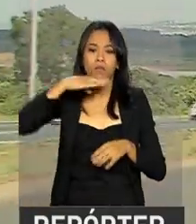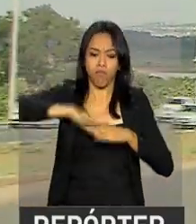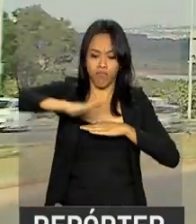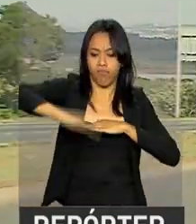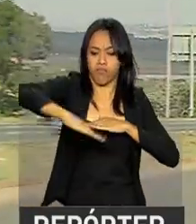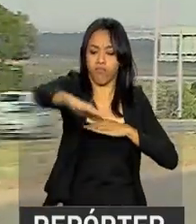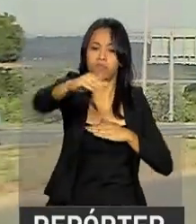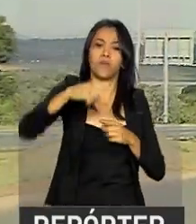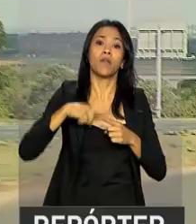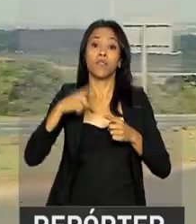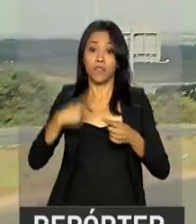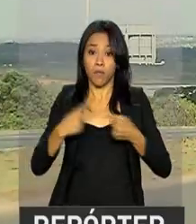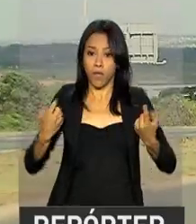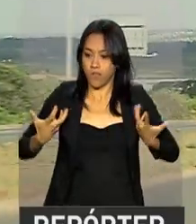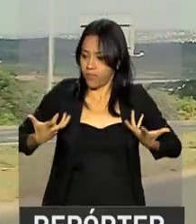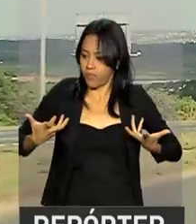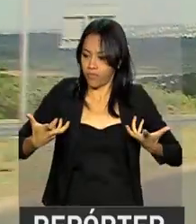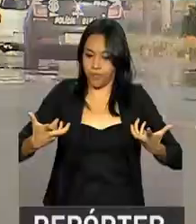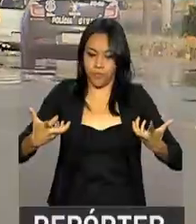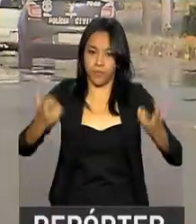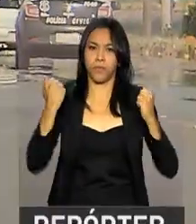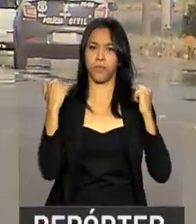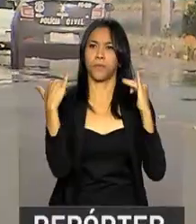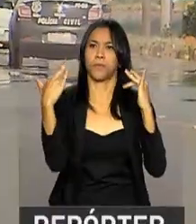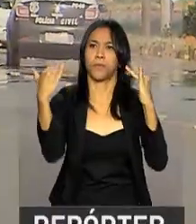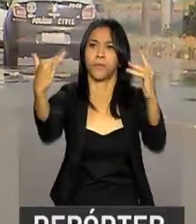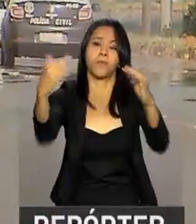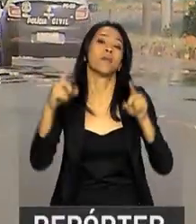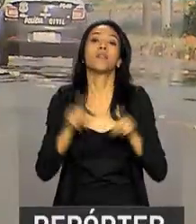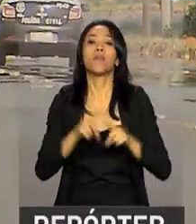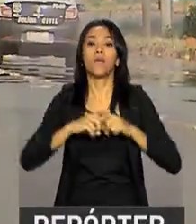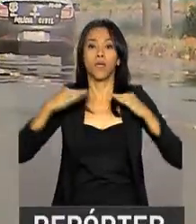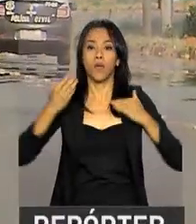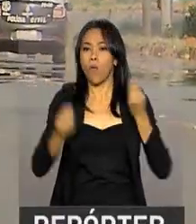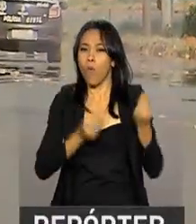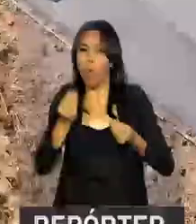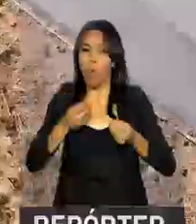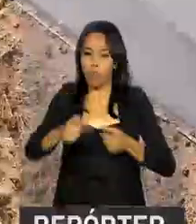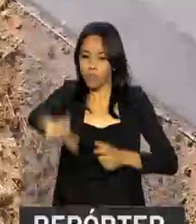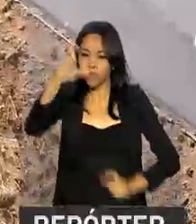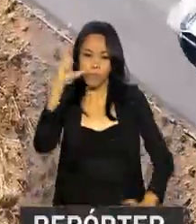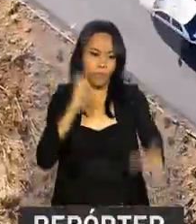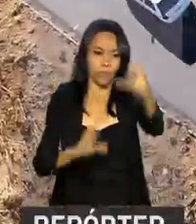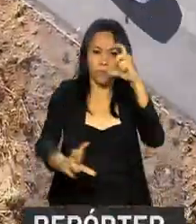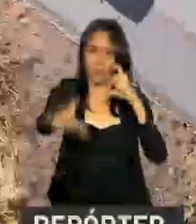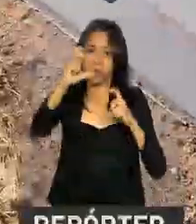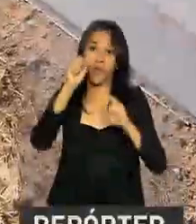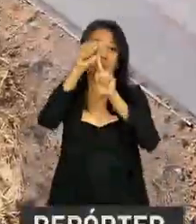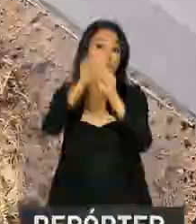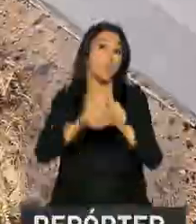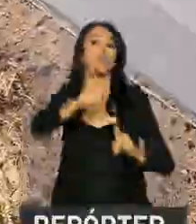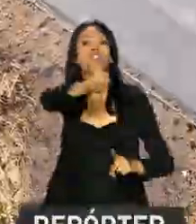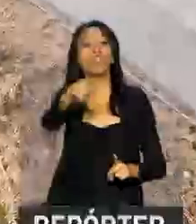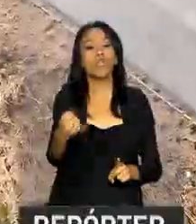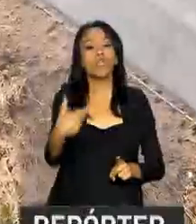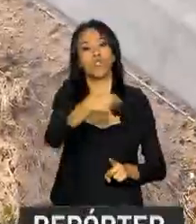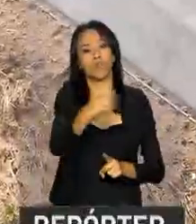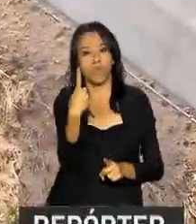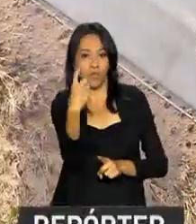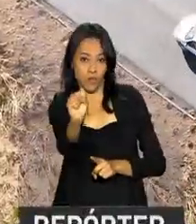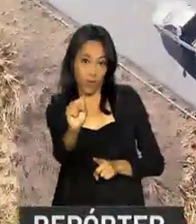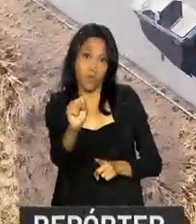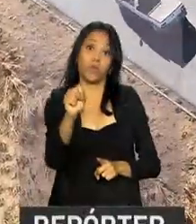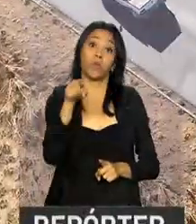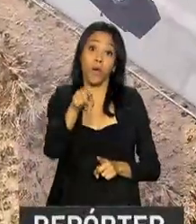altura da vegetação que margeia as pistas drenagem e sinalização a partir de janeiro de 2018 a